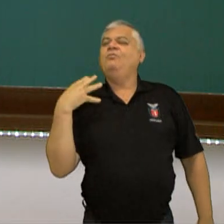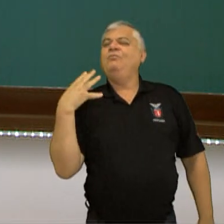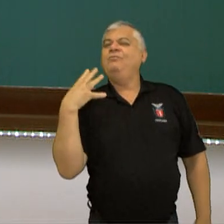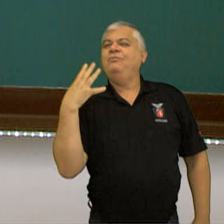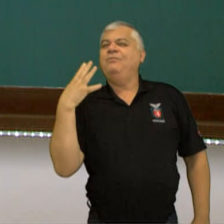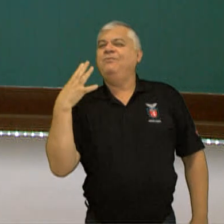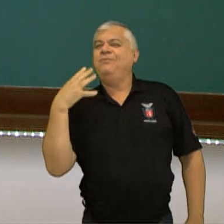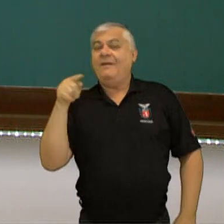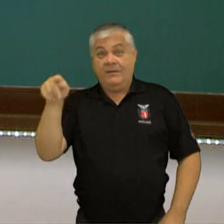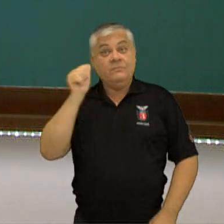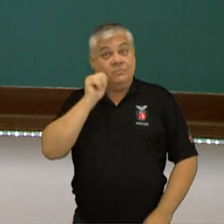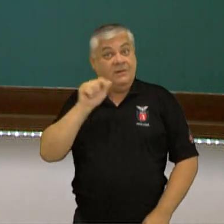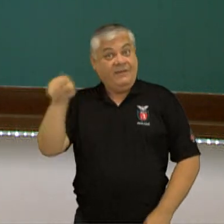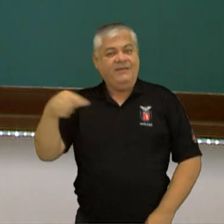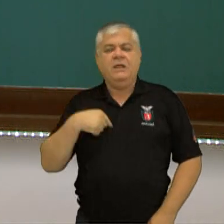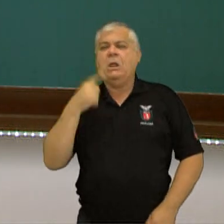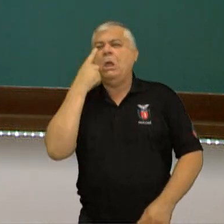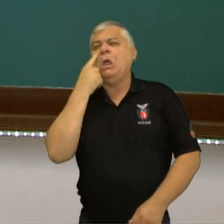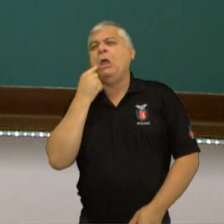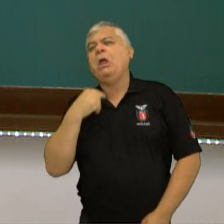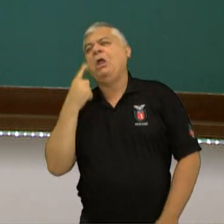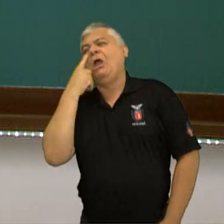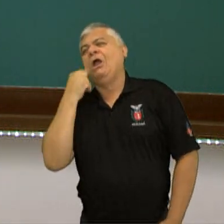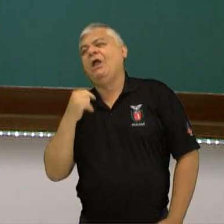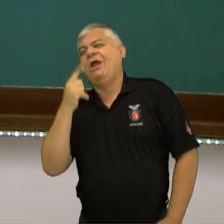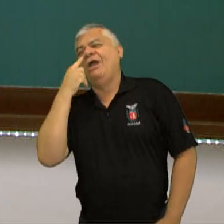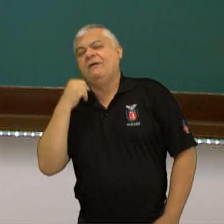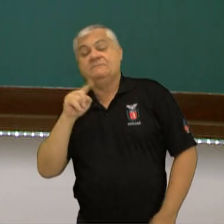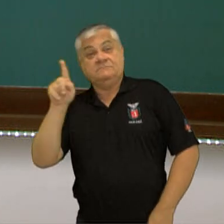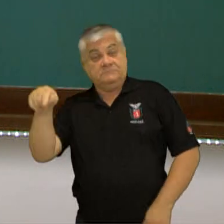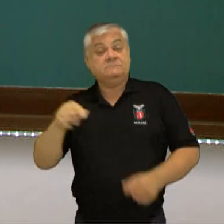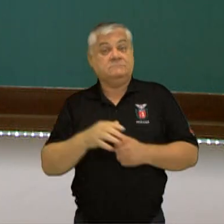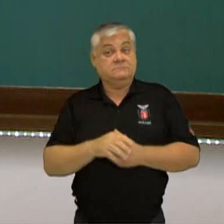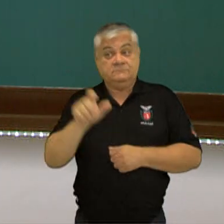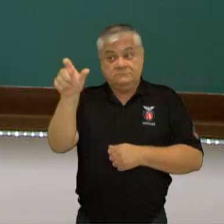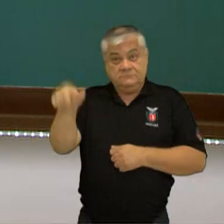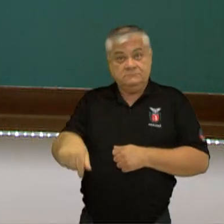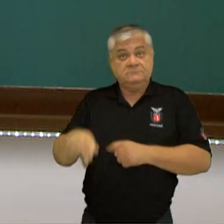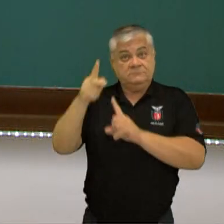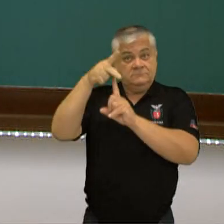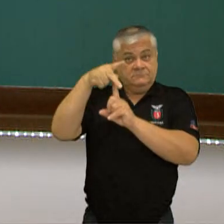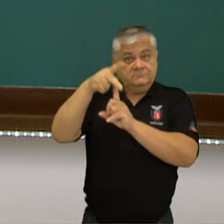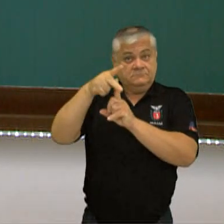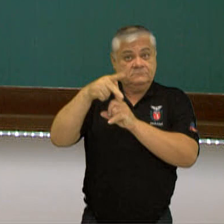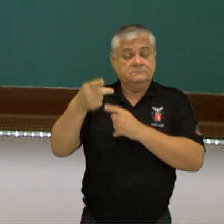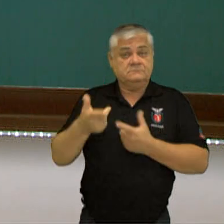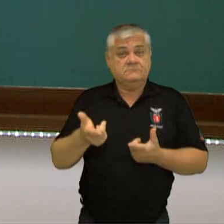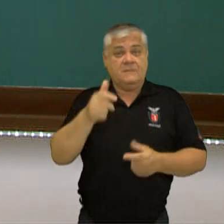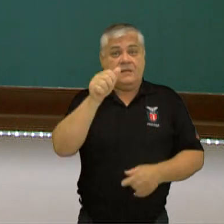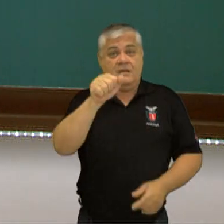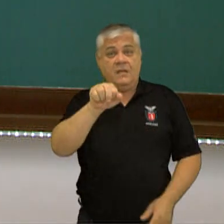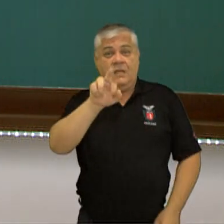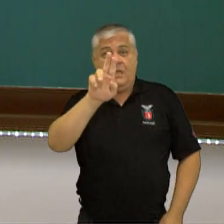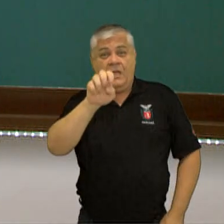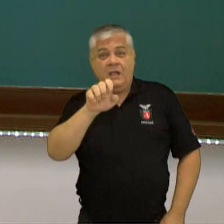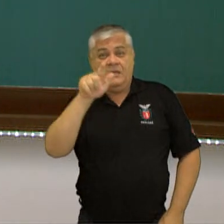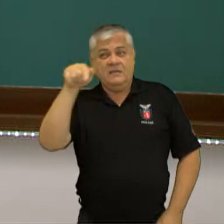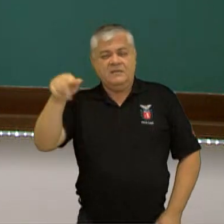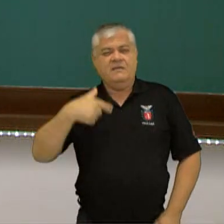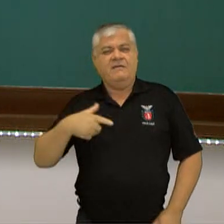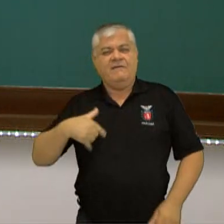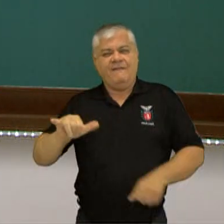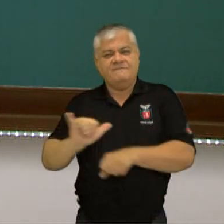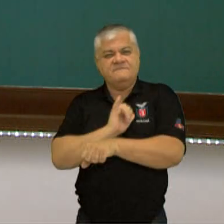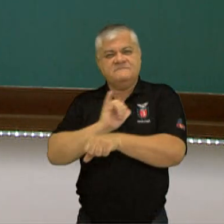tá? Então, pessoal, aqui ele é um personagem que ele é o que ele é o malandrinho, né?